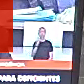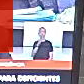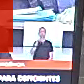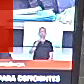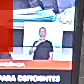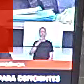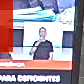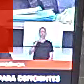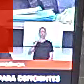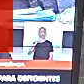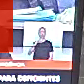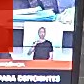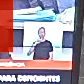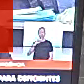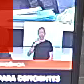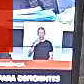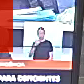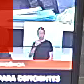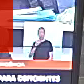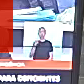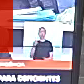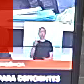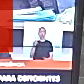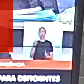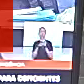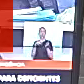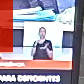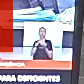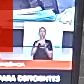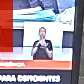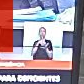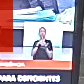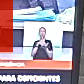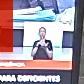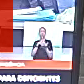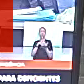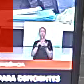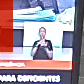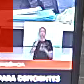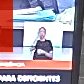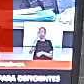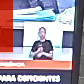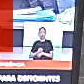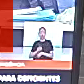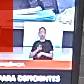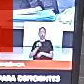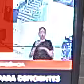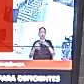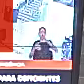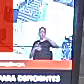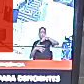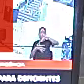Federação Sul-Americana do Rio de Janeiro.